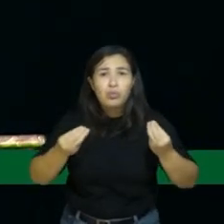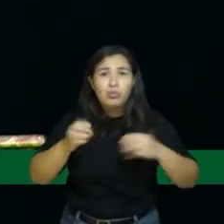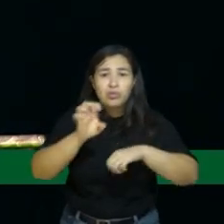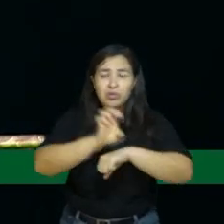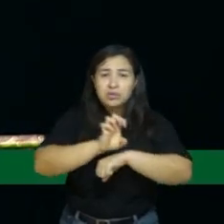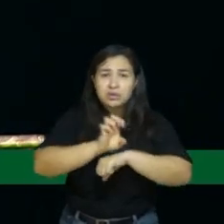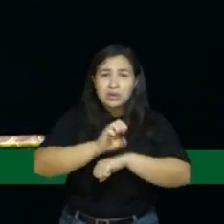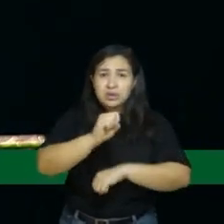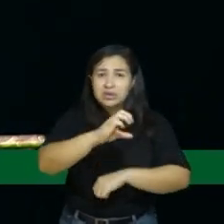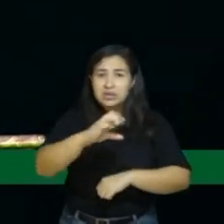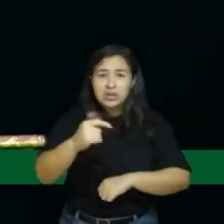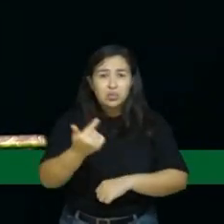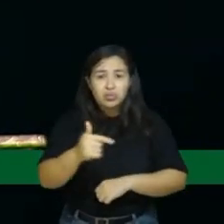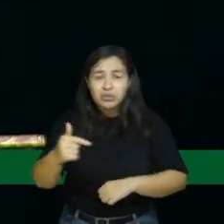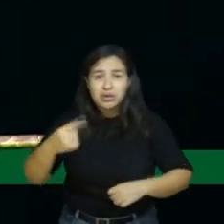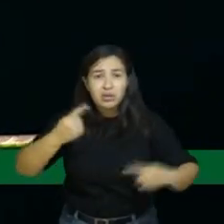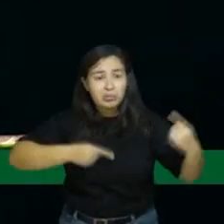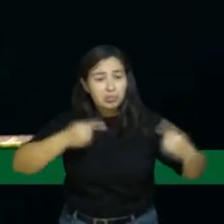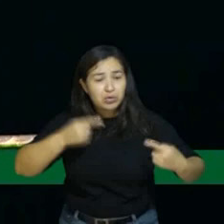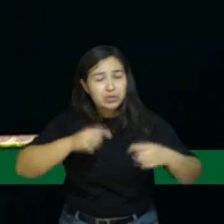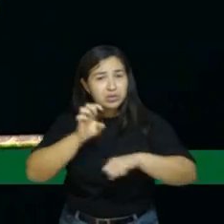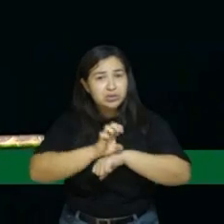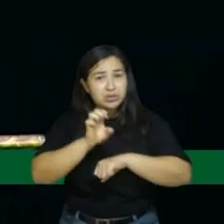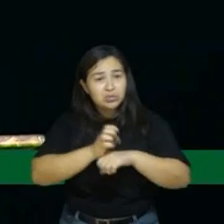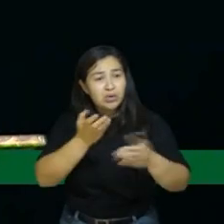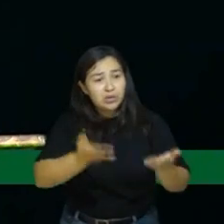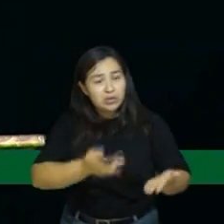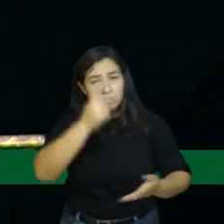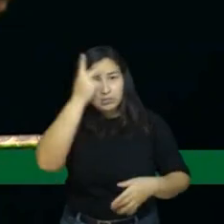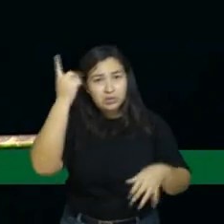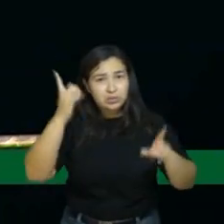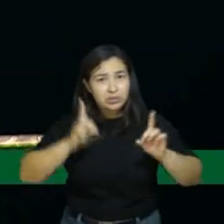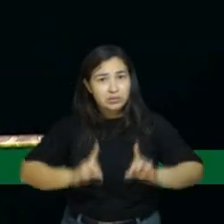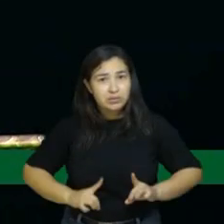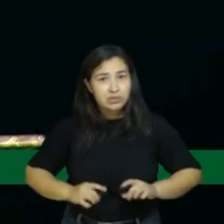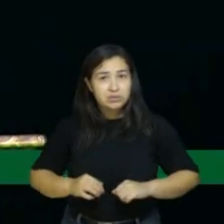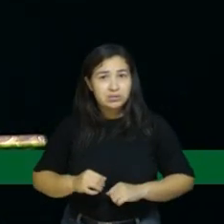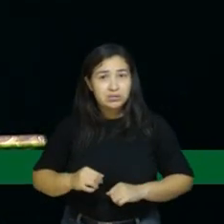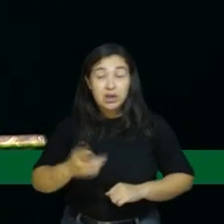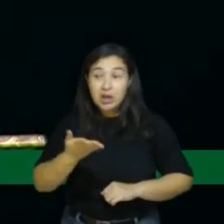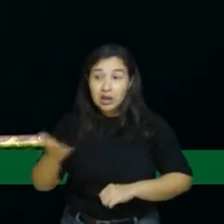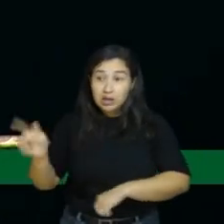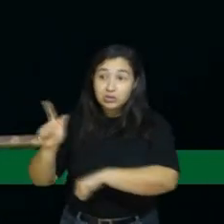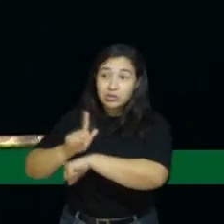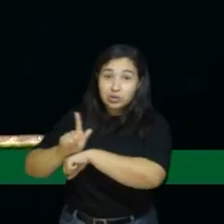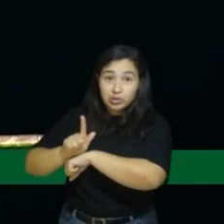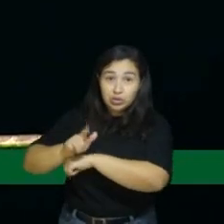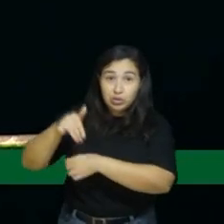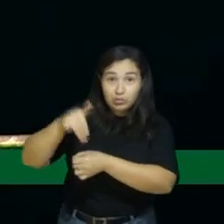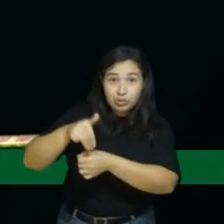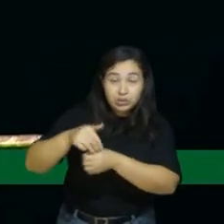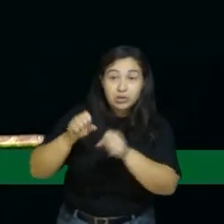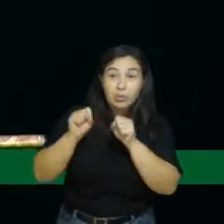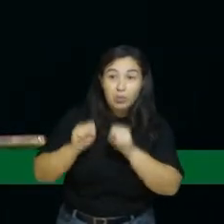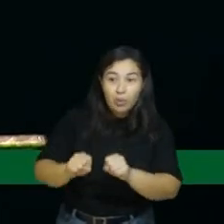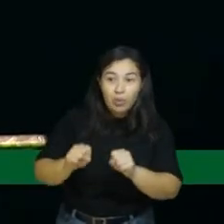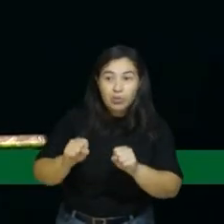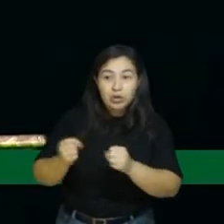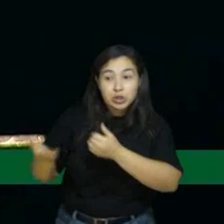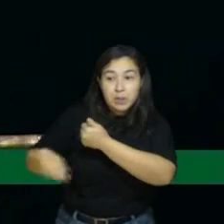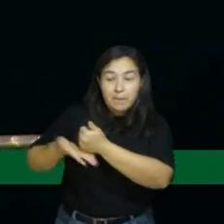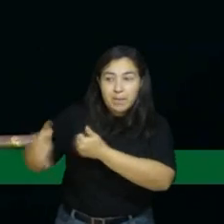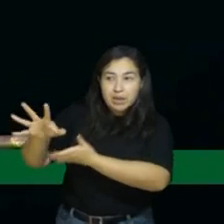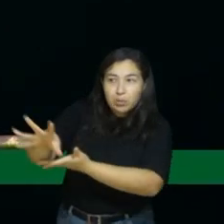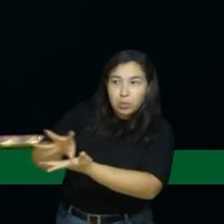com deficiência, para que os nossos gestores municipais possam se basear nas ações no seu município, de todas